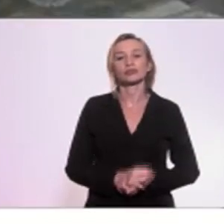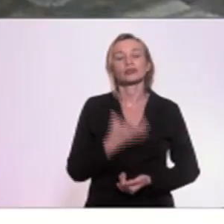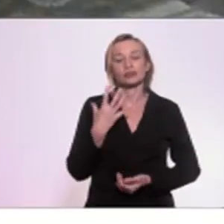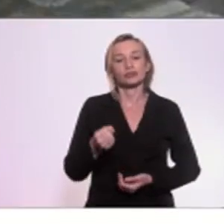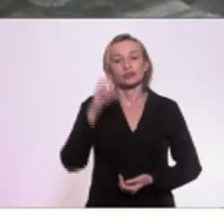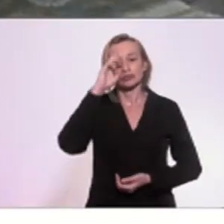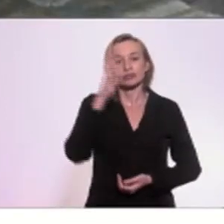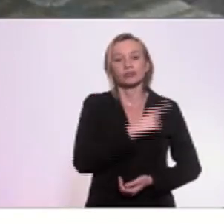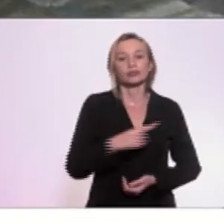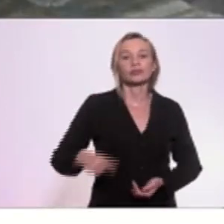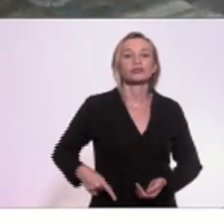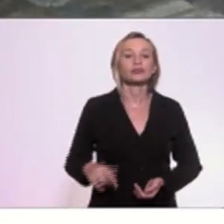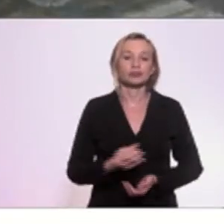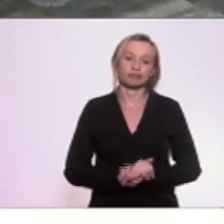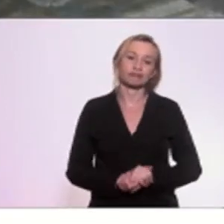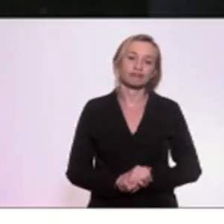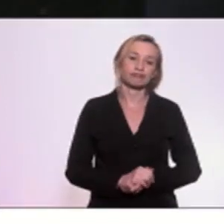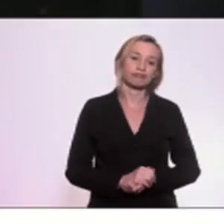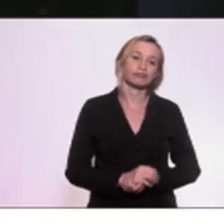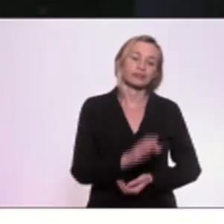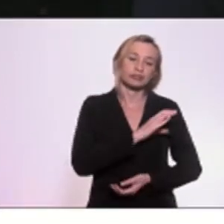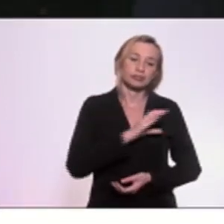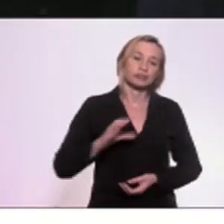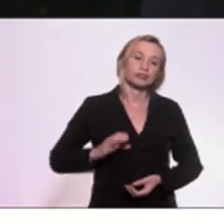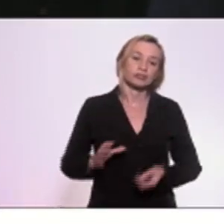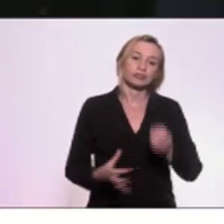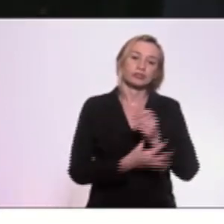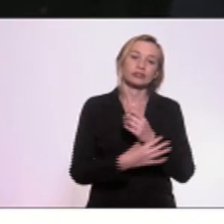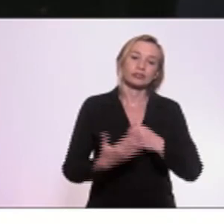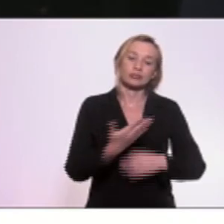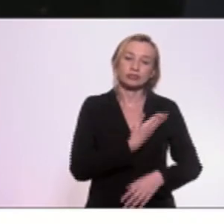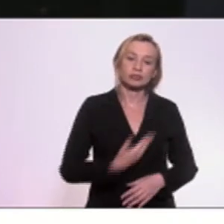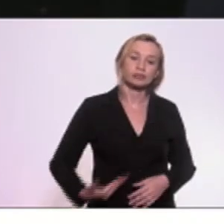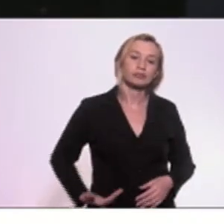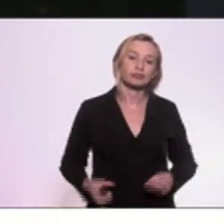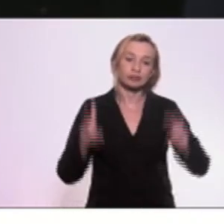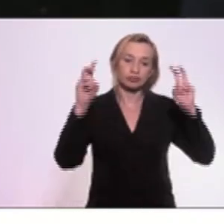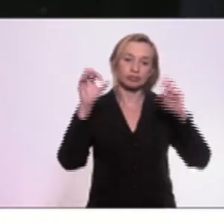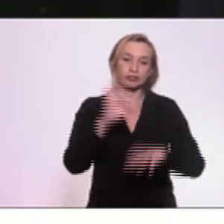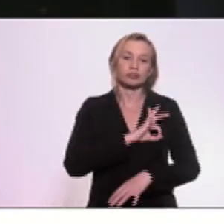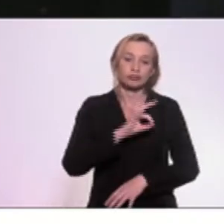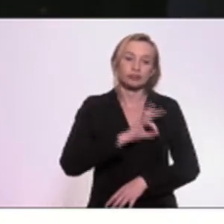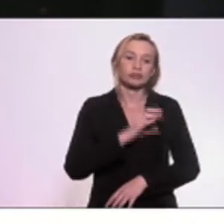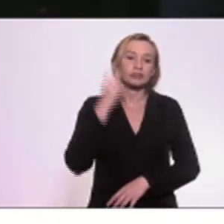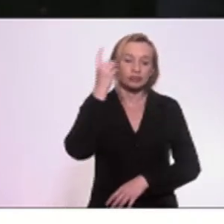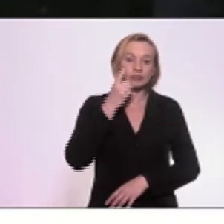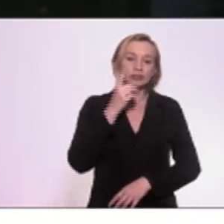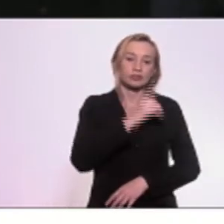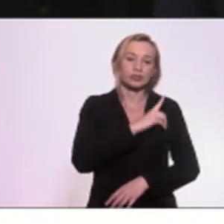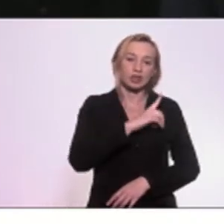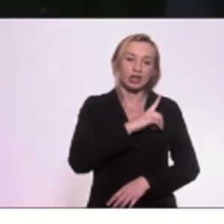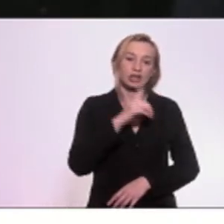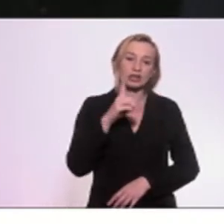Favorável, senhor presidente. Parecer favorável. Pela Comissão de Segurança Pública e Assuntos de Polícia, deputado delegado Carlos Augusto.